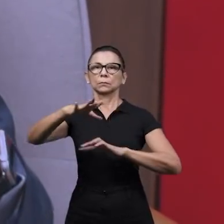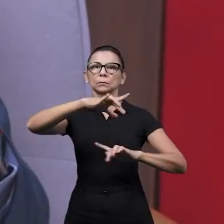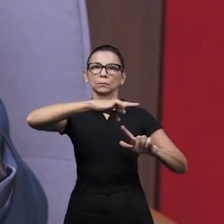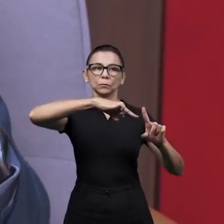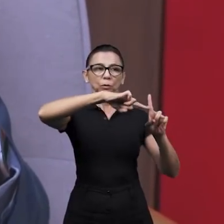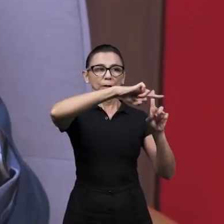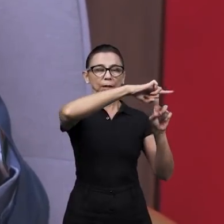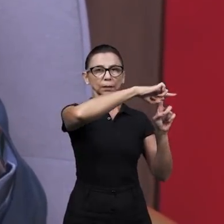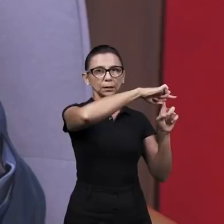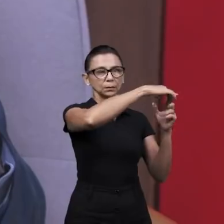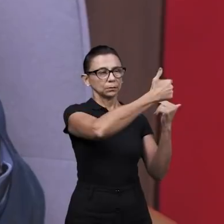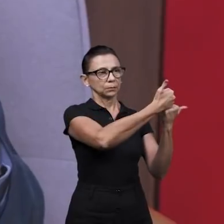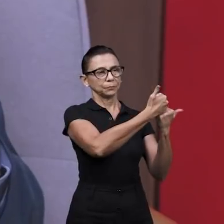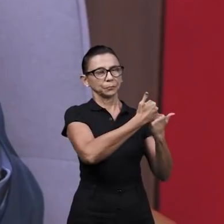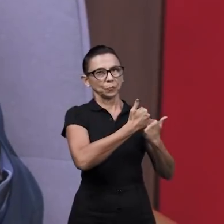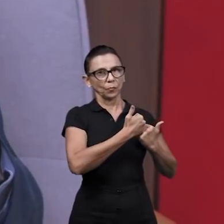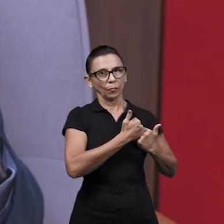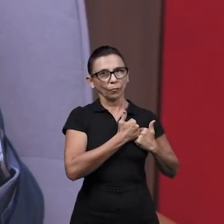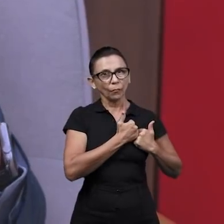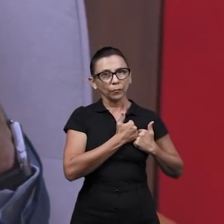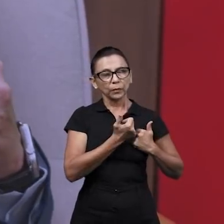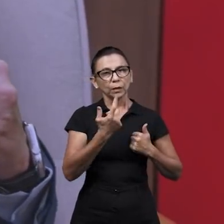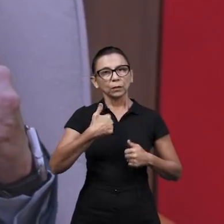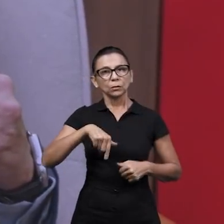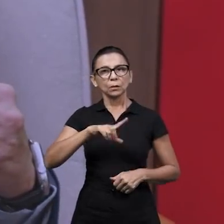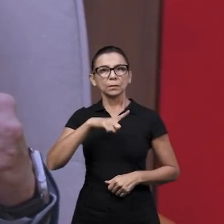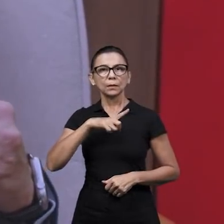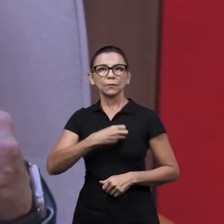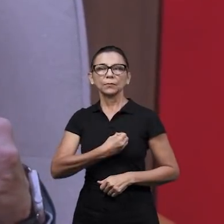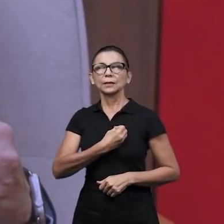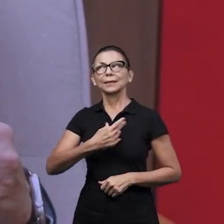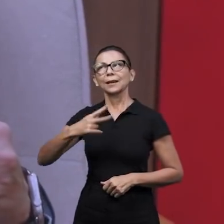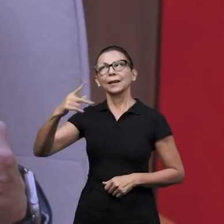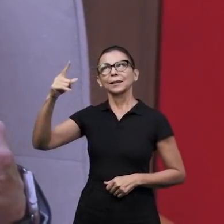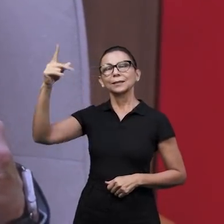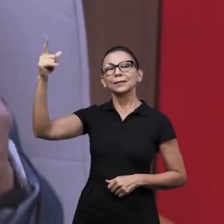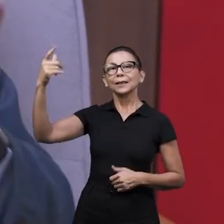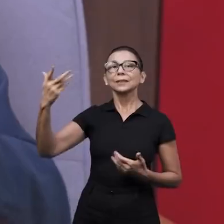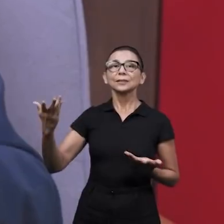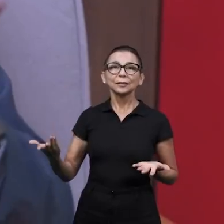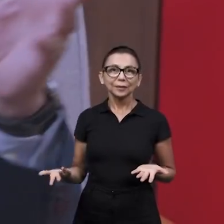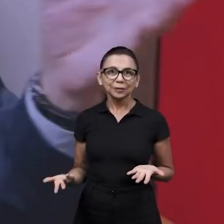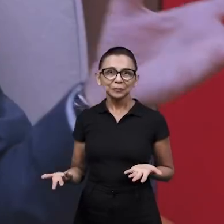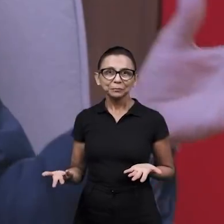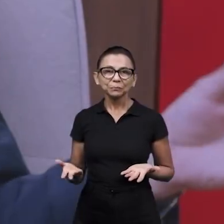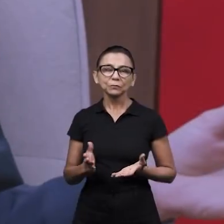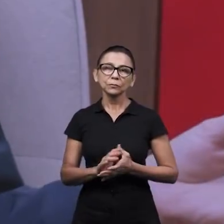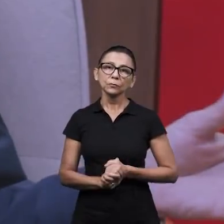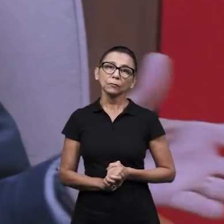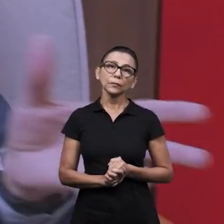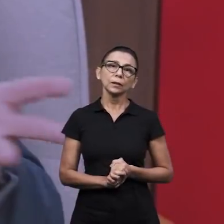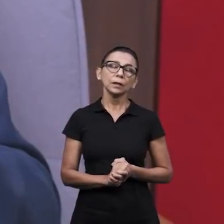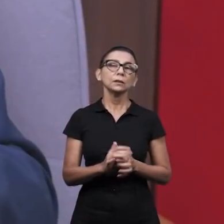tivéssemos vida e vida eterna. E depois veio a ressurreição de Jesus, ele